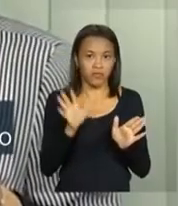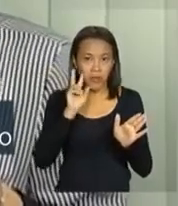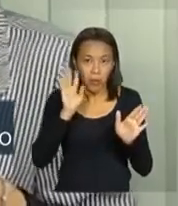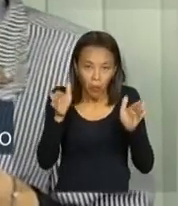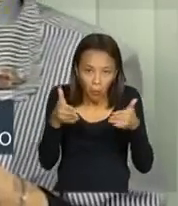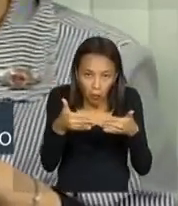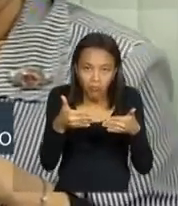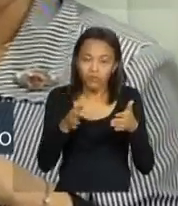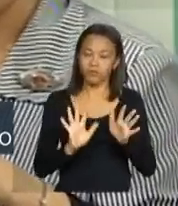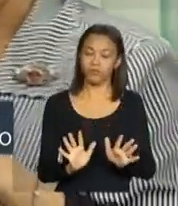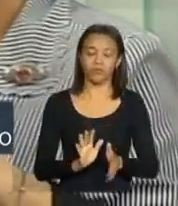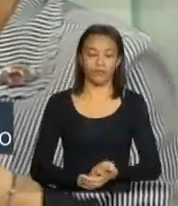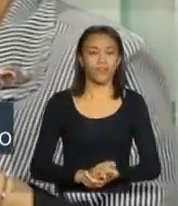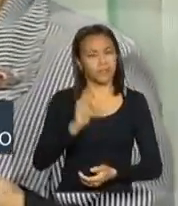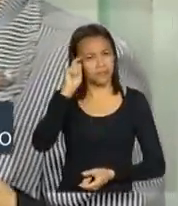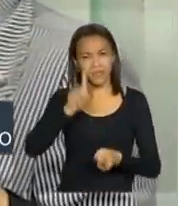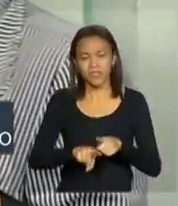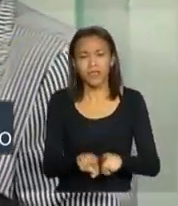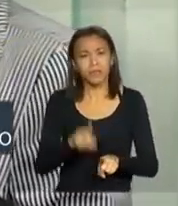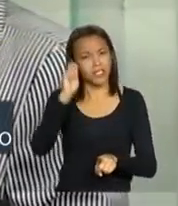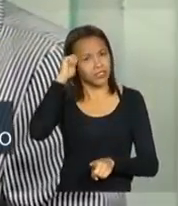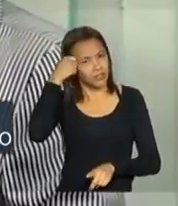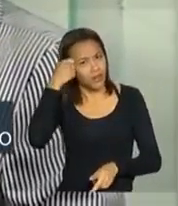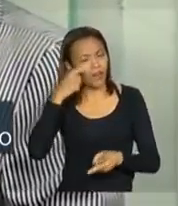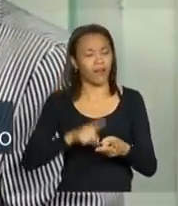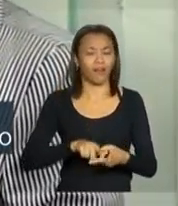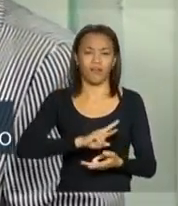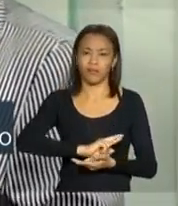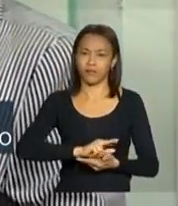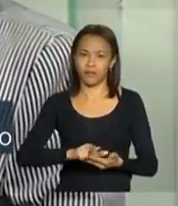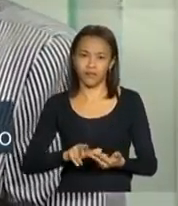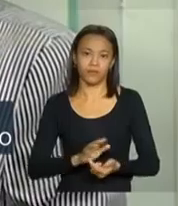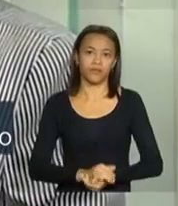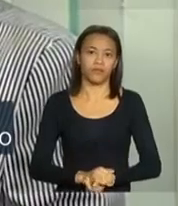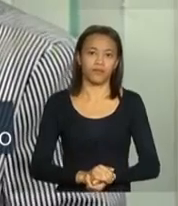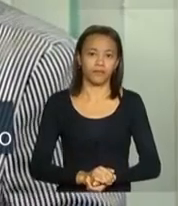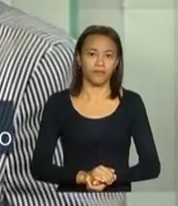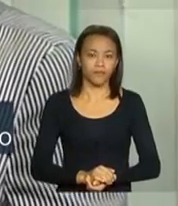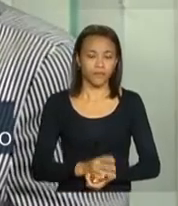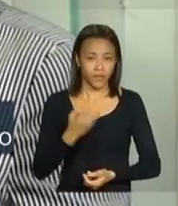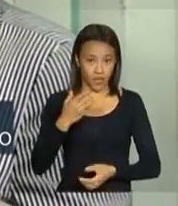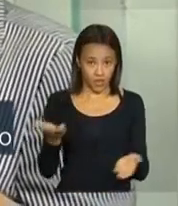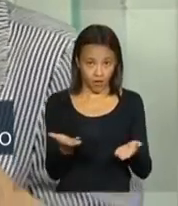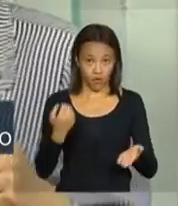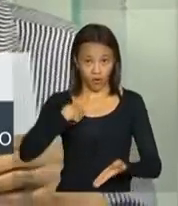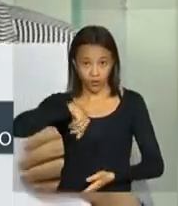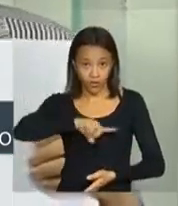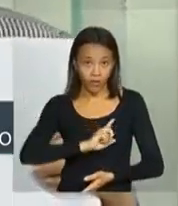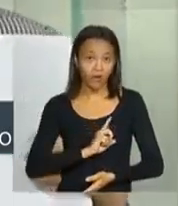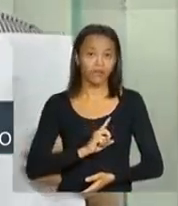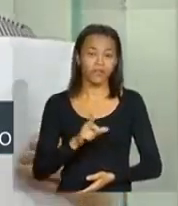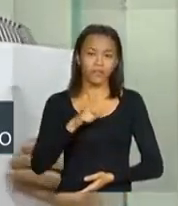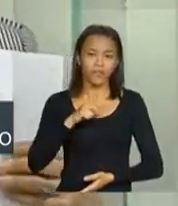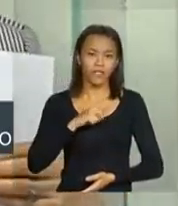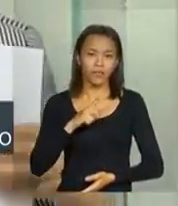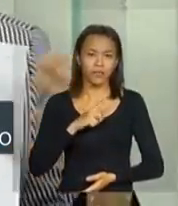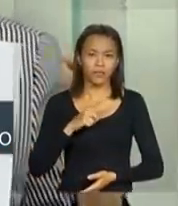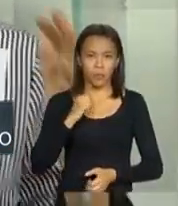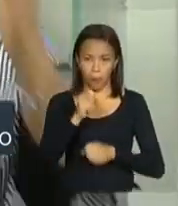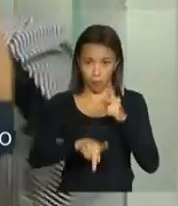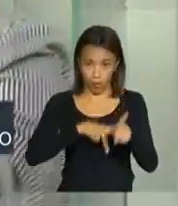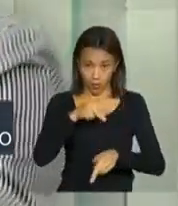evidentemente, também de raça e etnia. E, agora que nós estamos com uma população